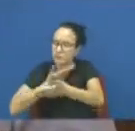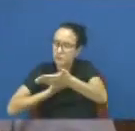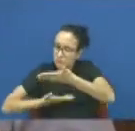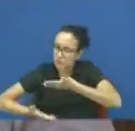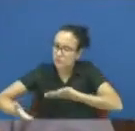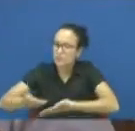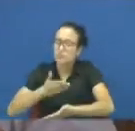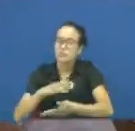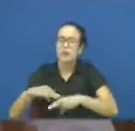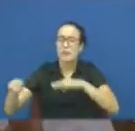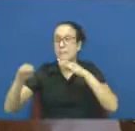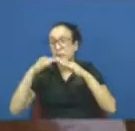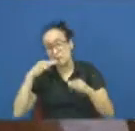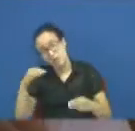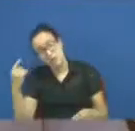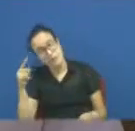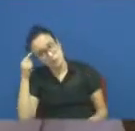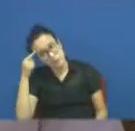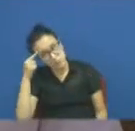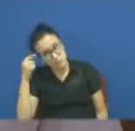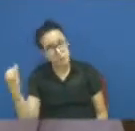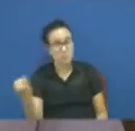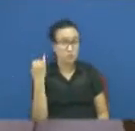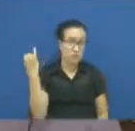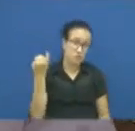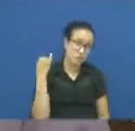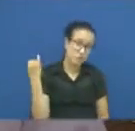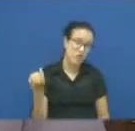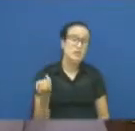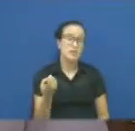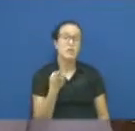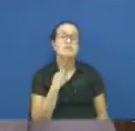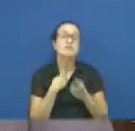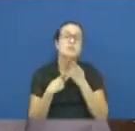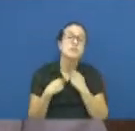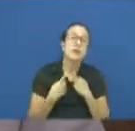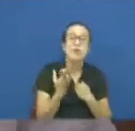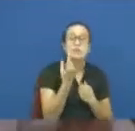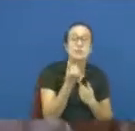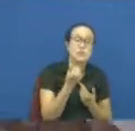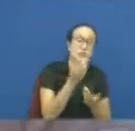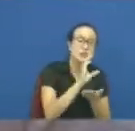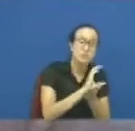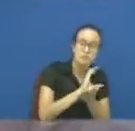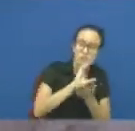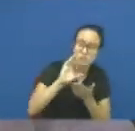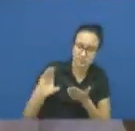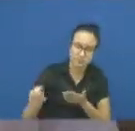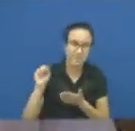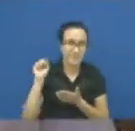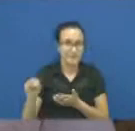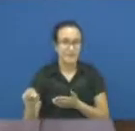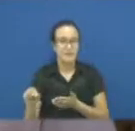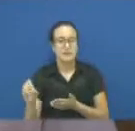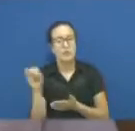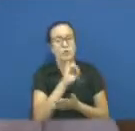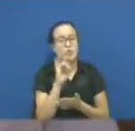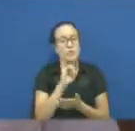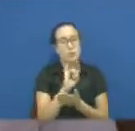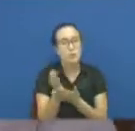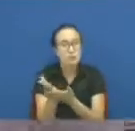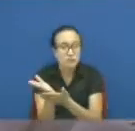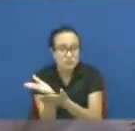Orquestra Sinfônica, então ela angaria esses recursos através dos cooperados. Então, o cooperado, em cima do imposto de renda que ele